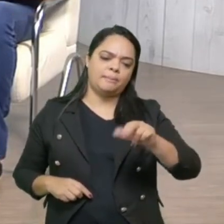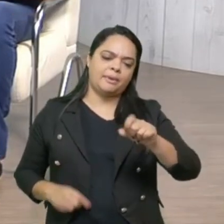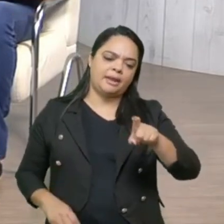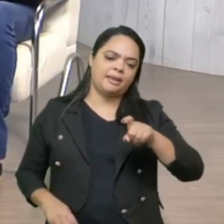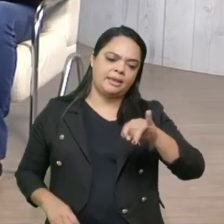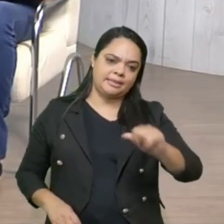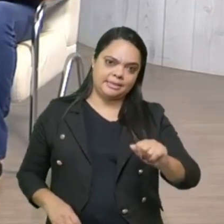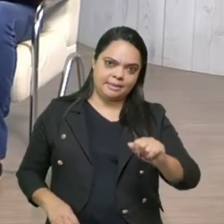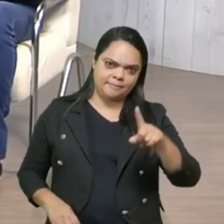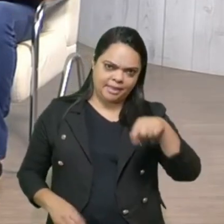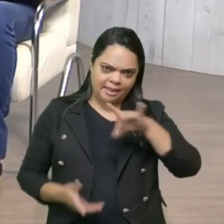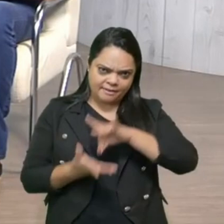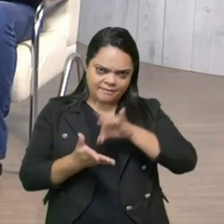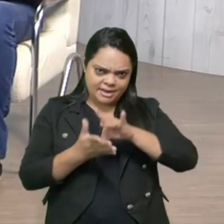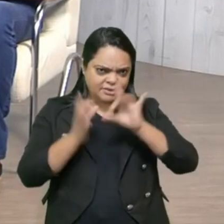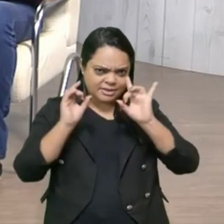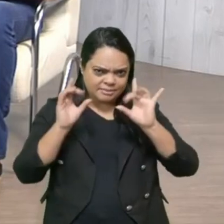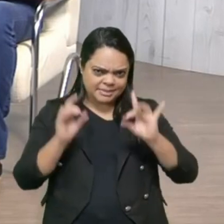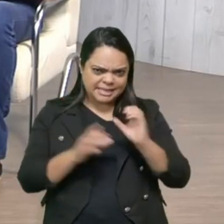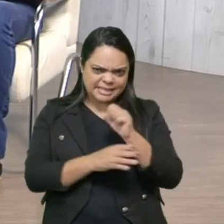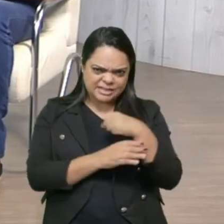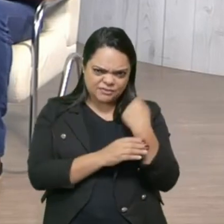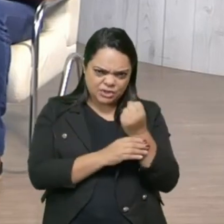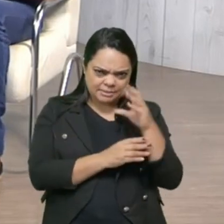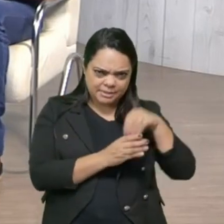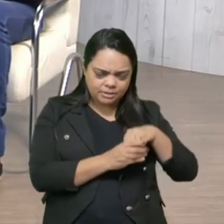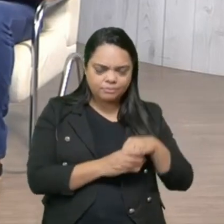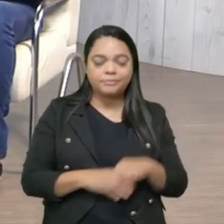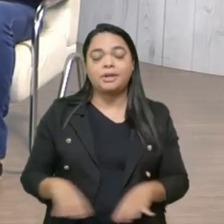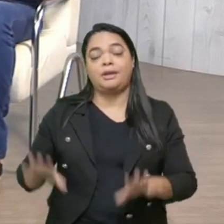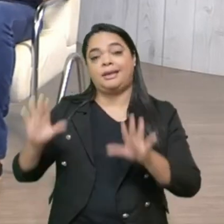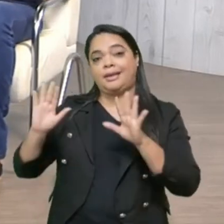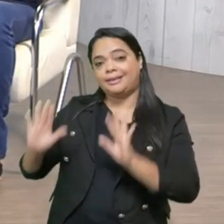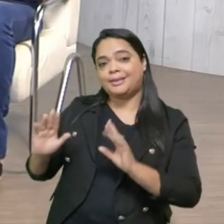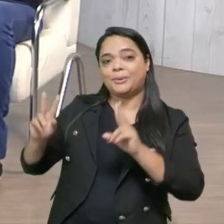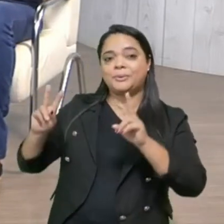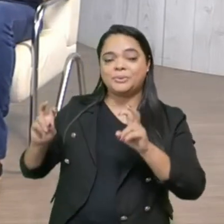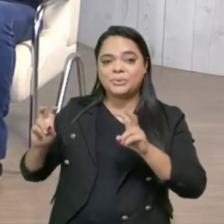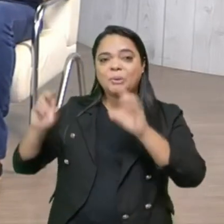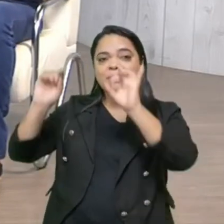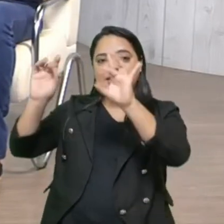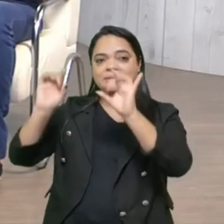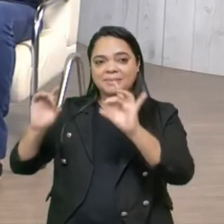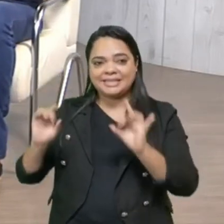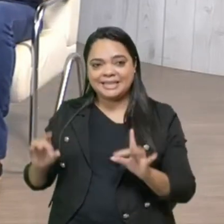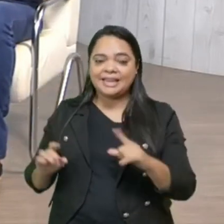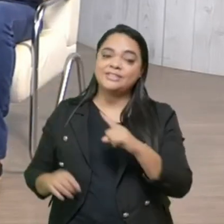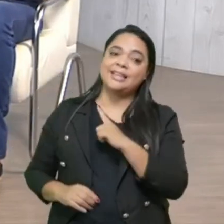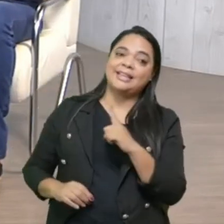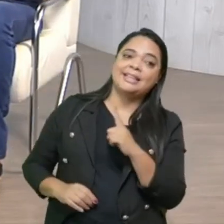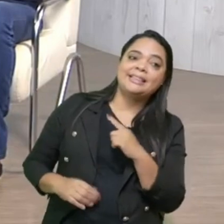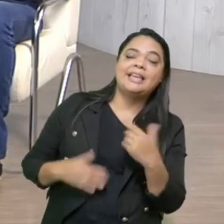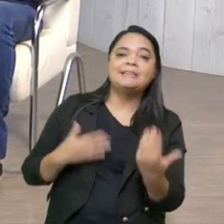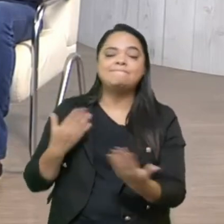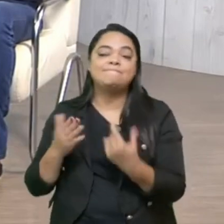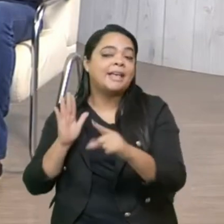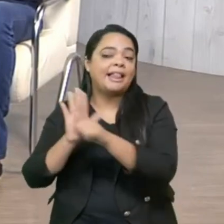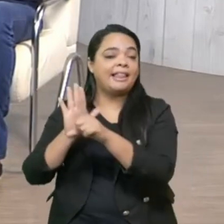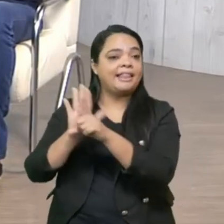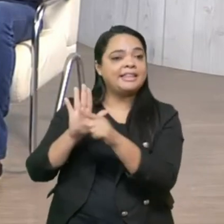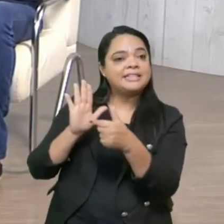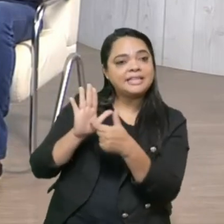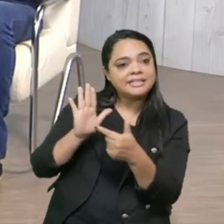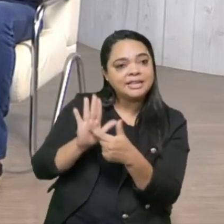uma especialidade da fisioterapia? Então, sobre essa questão da especialidade, existe toda uma legislação